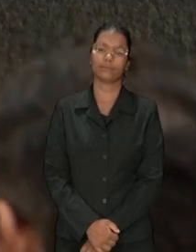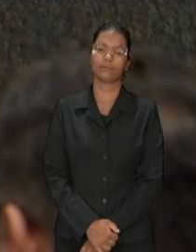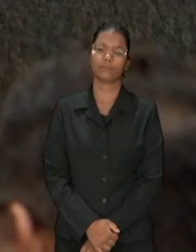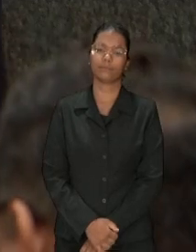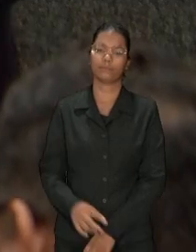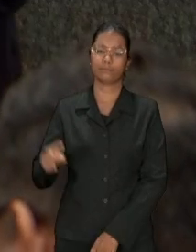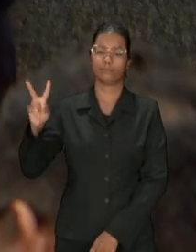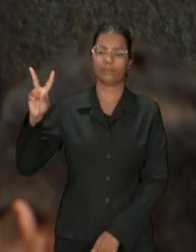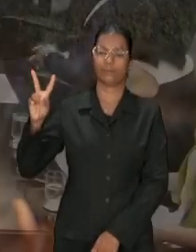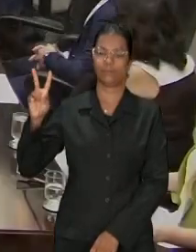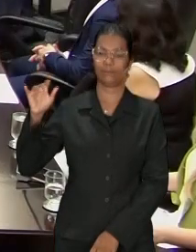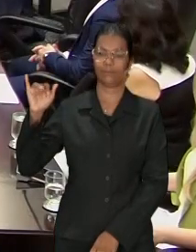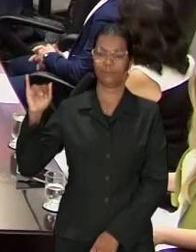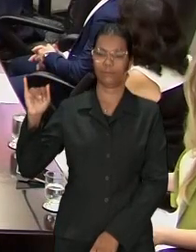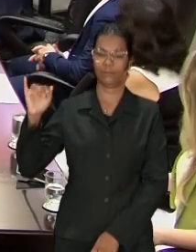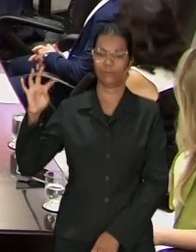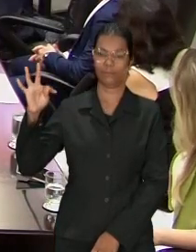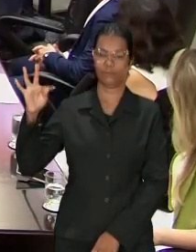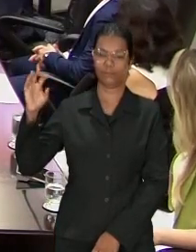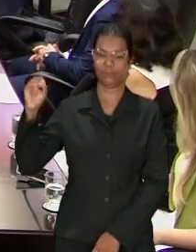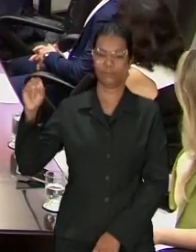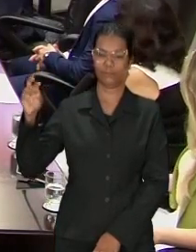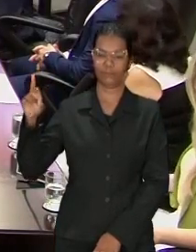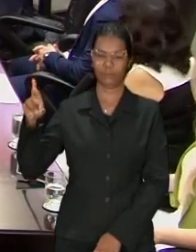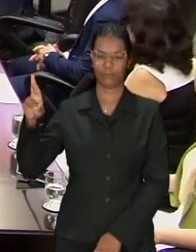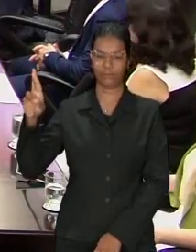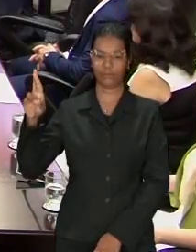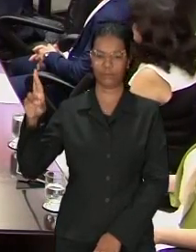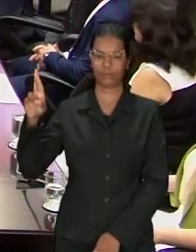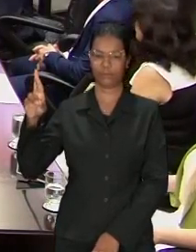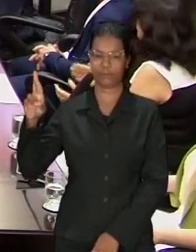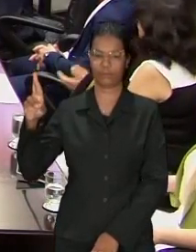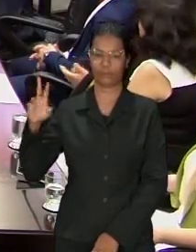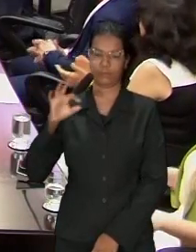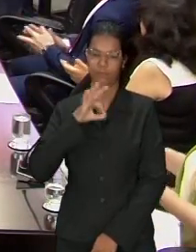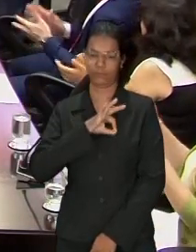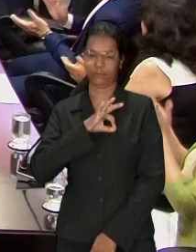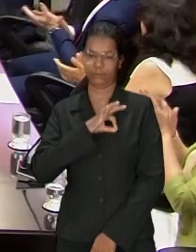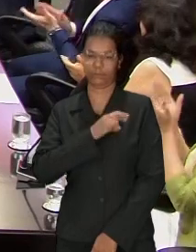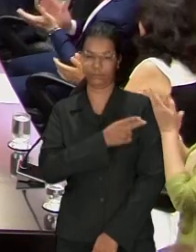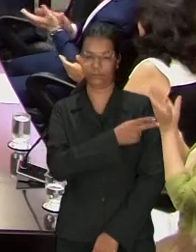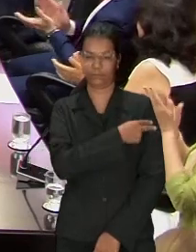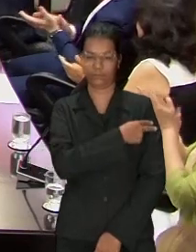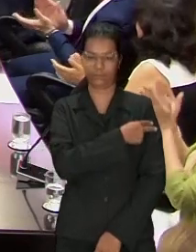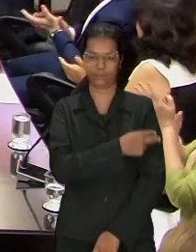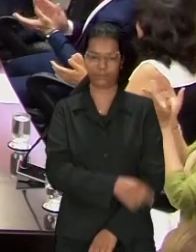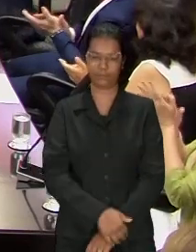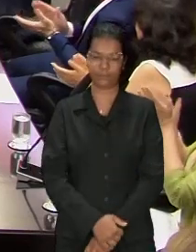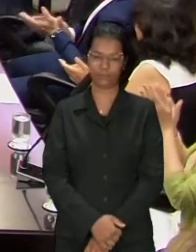Vitor Hugo Bruso Lato Teixeira, delegado de polícia.